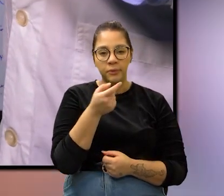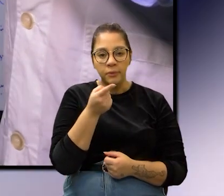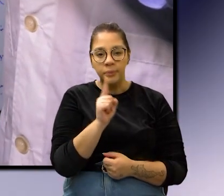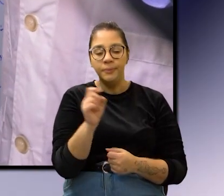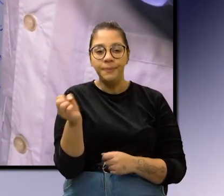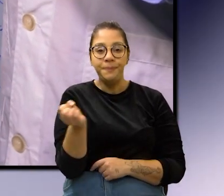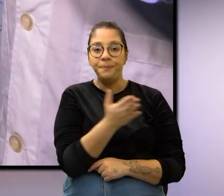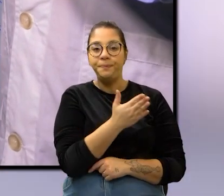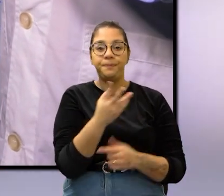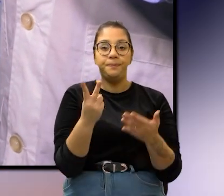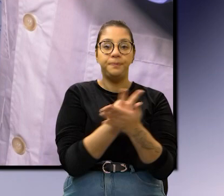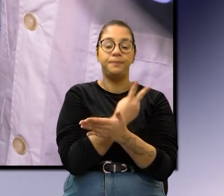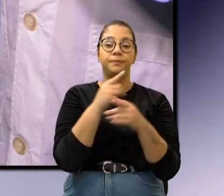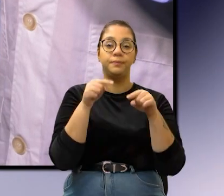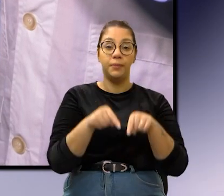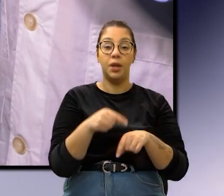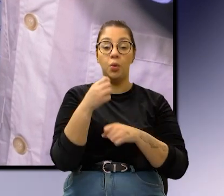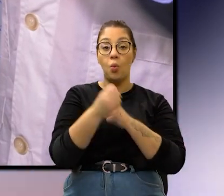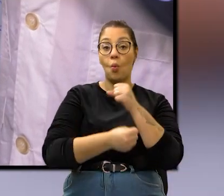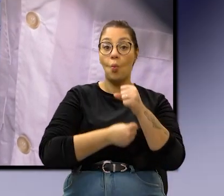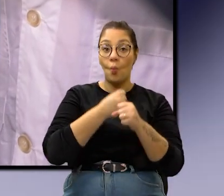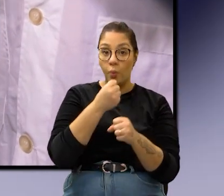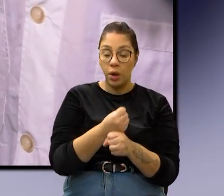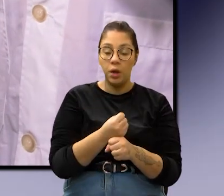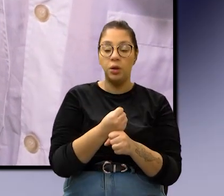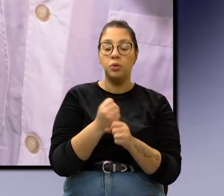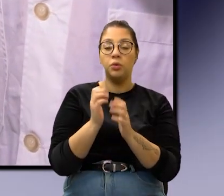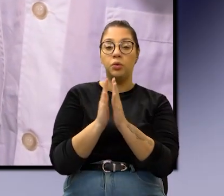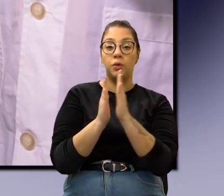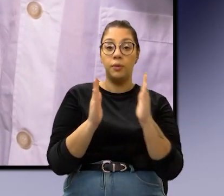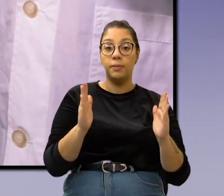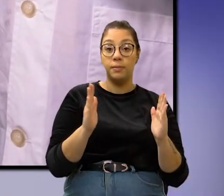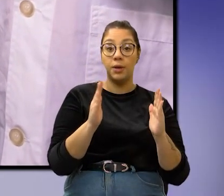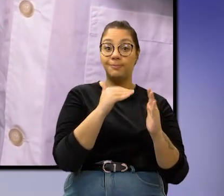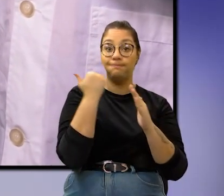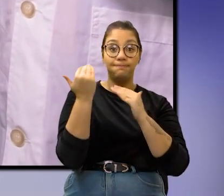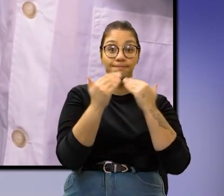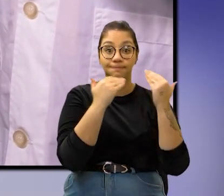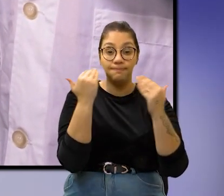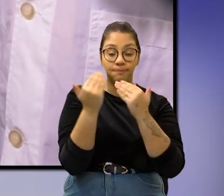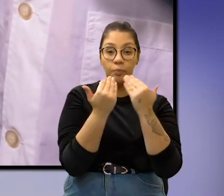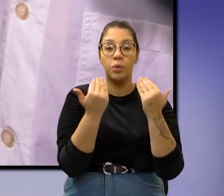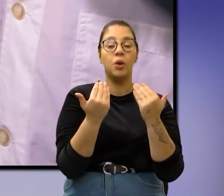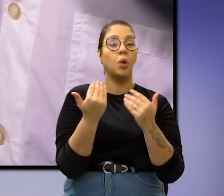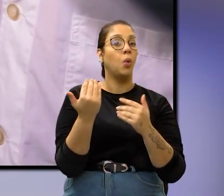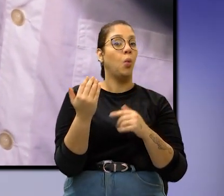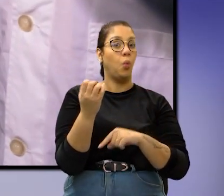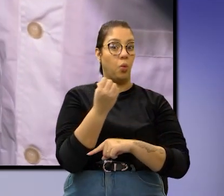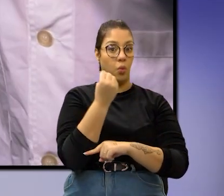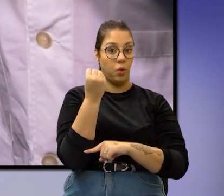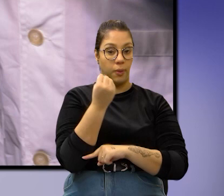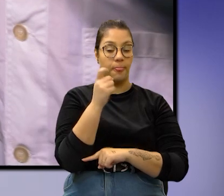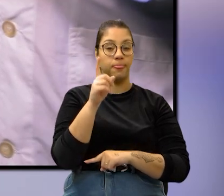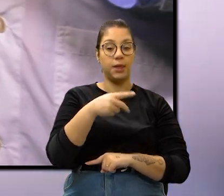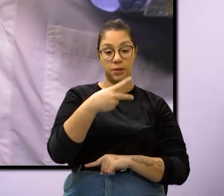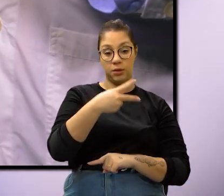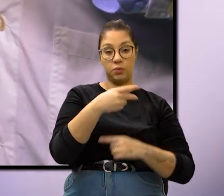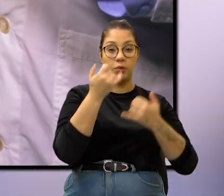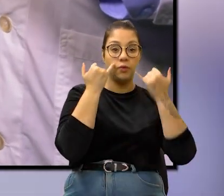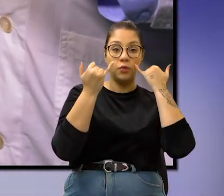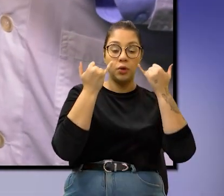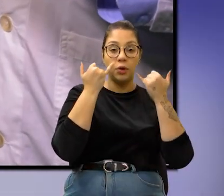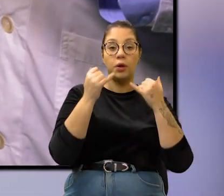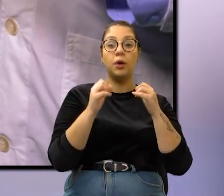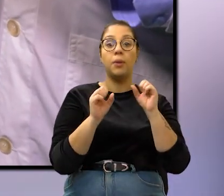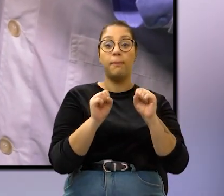novos casos no Brasil por ano, mas infelizmente a taxa de óbito é bem grande, né? Segundo o dado que eu tenho aqui, pode chegar